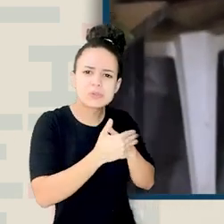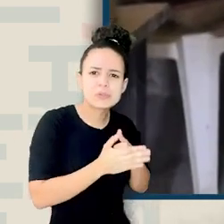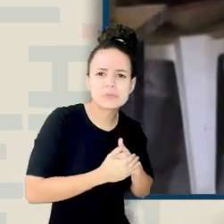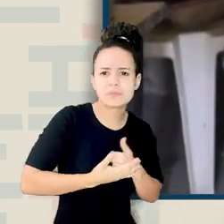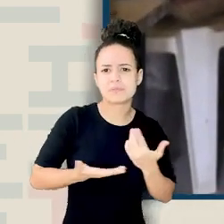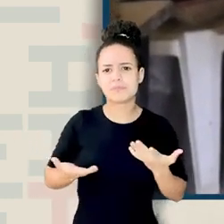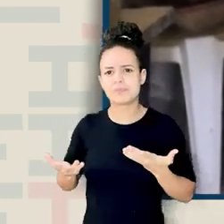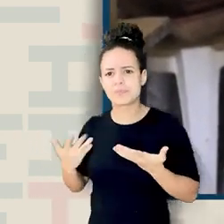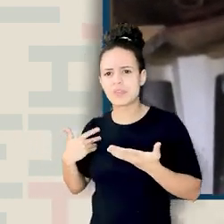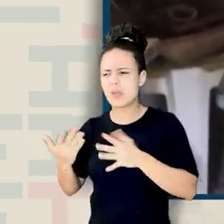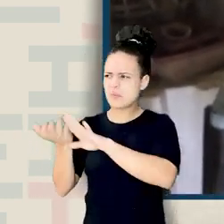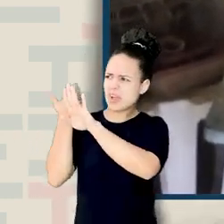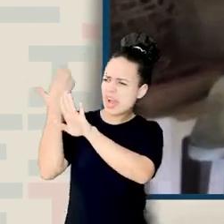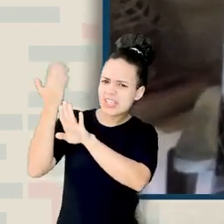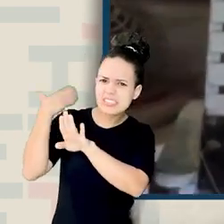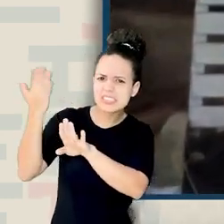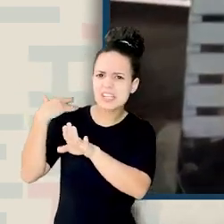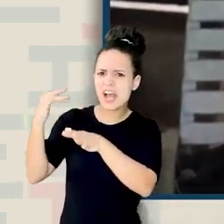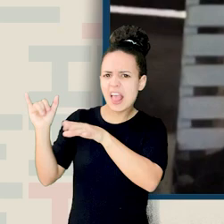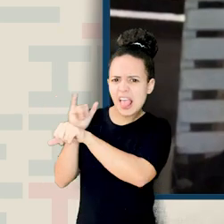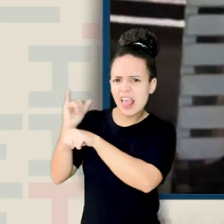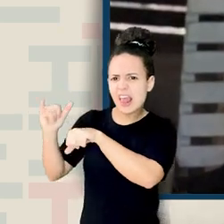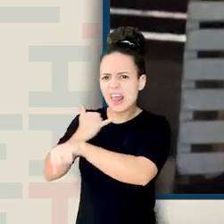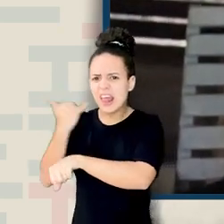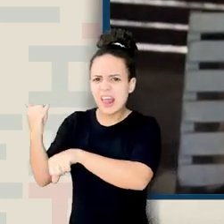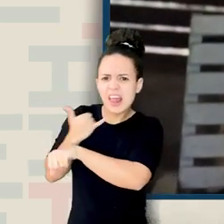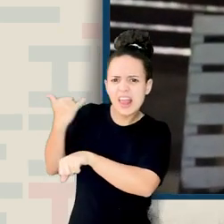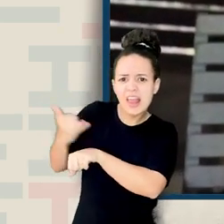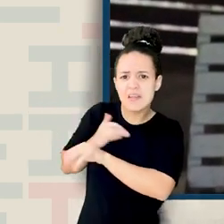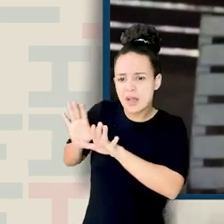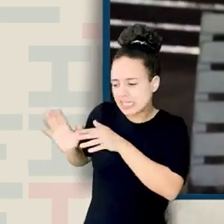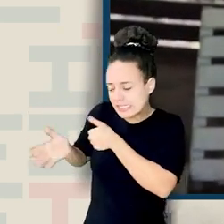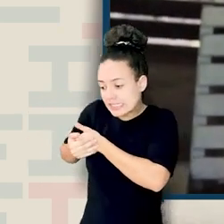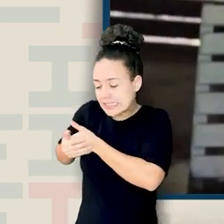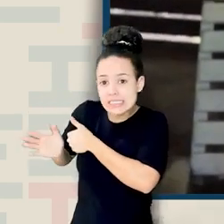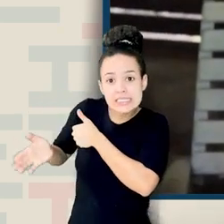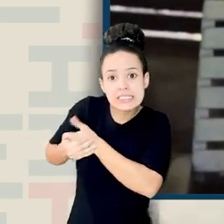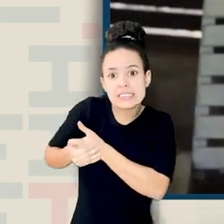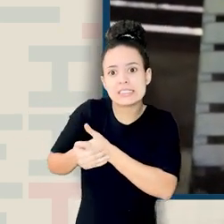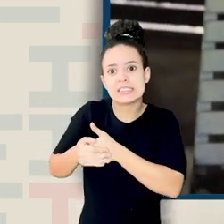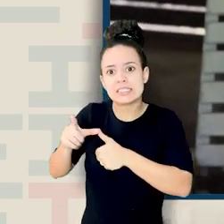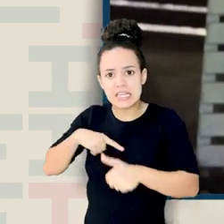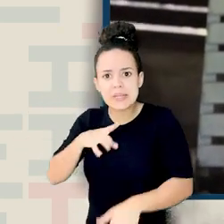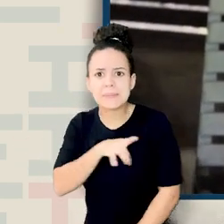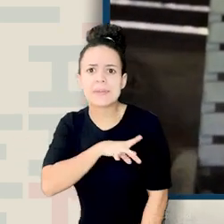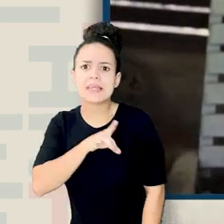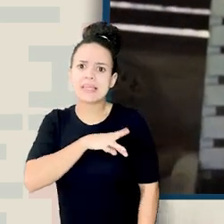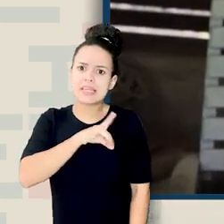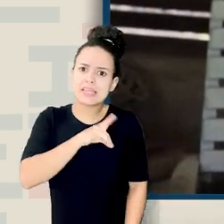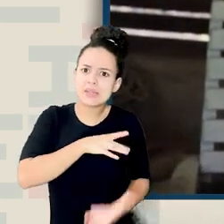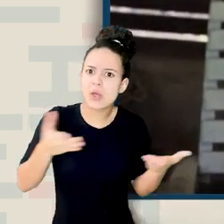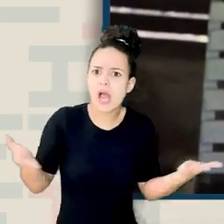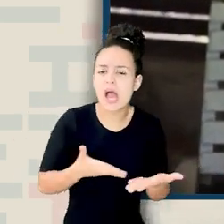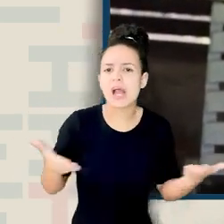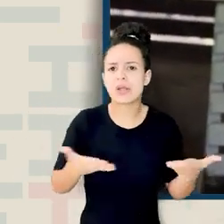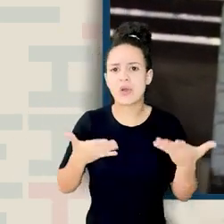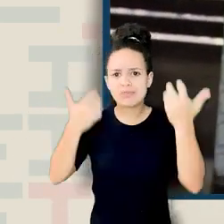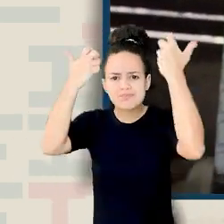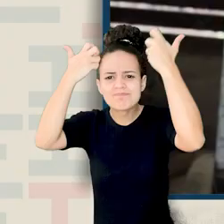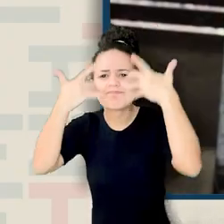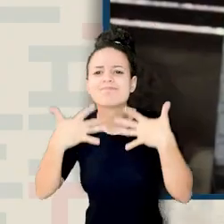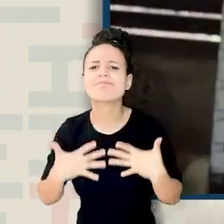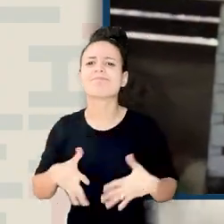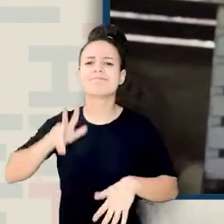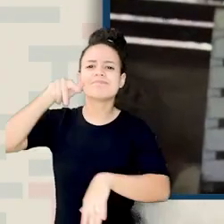Armadilhas antigas guardadas em segredos são enfim nossos medos que agora viemos cantar.